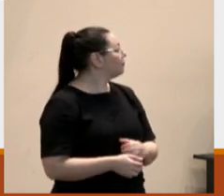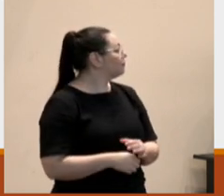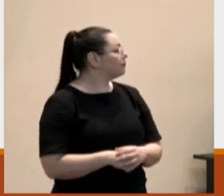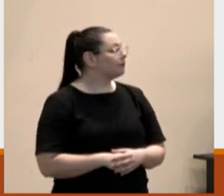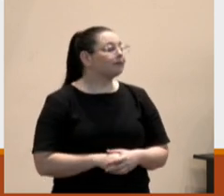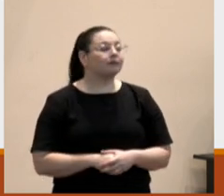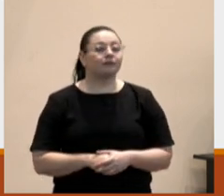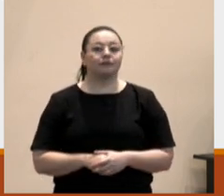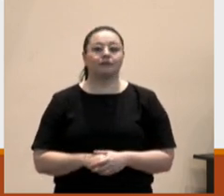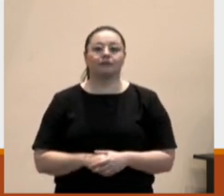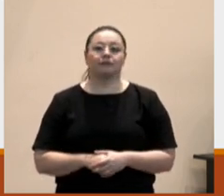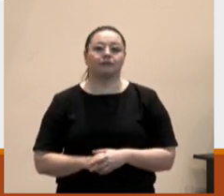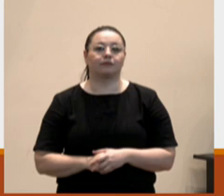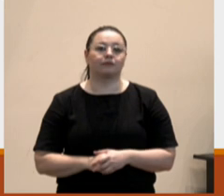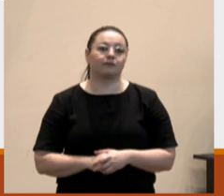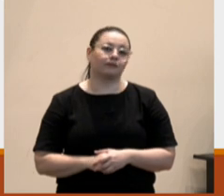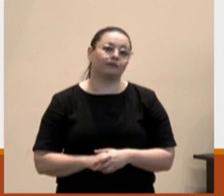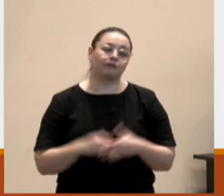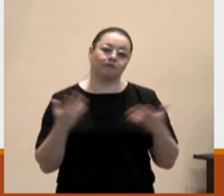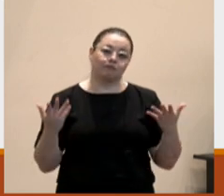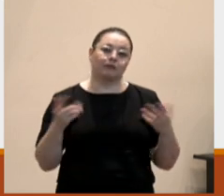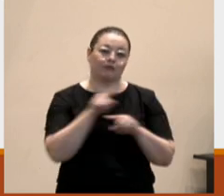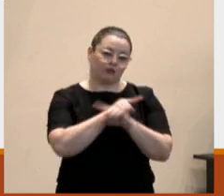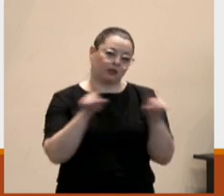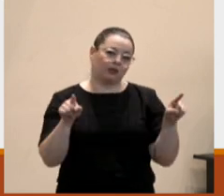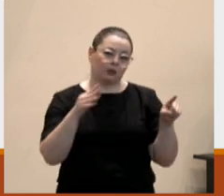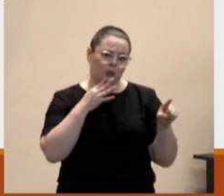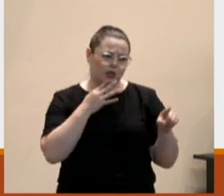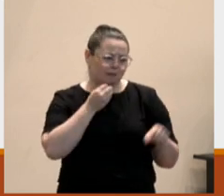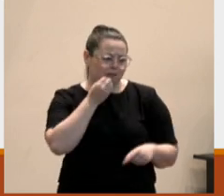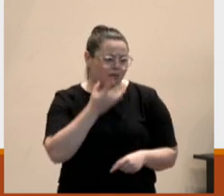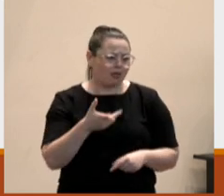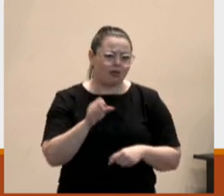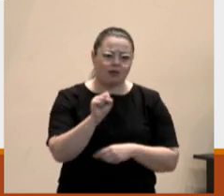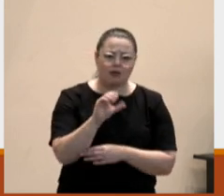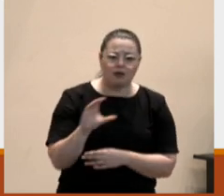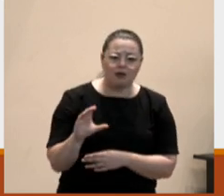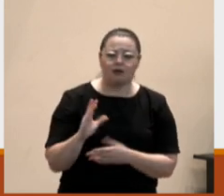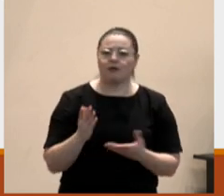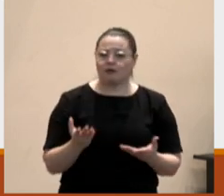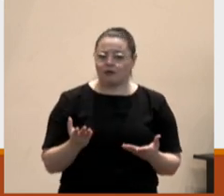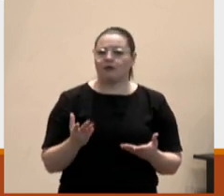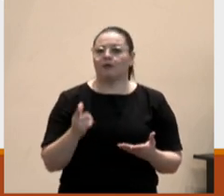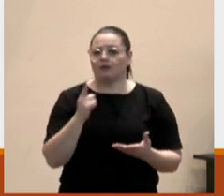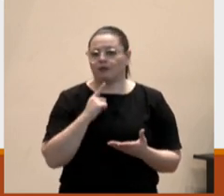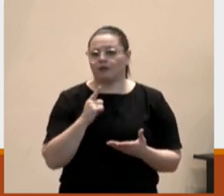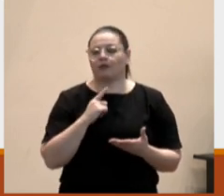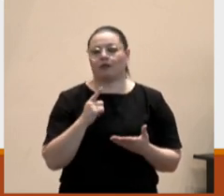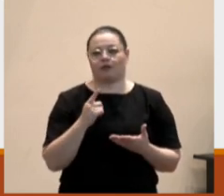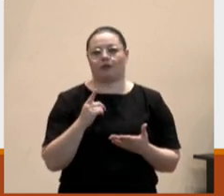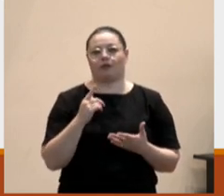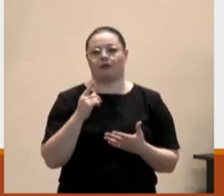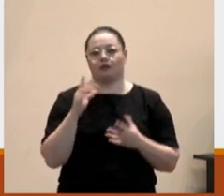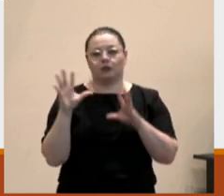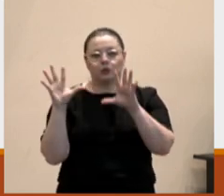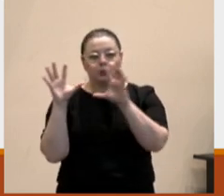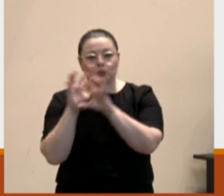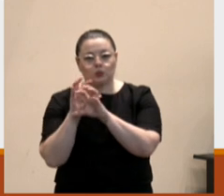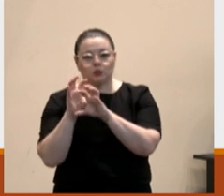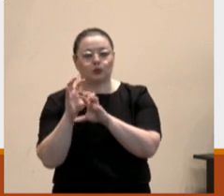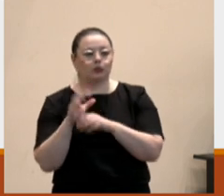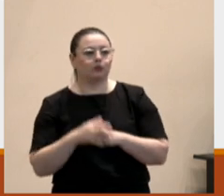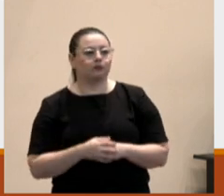Dá para ter uma ideia, vocês que conhecem bem o estado, onde está mais vermelho escuro ali, são as regiões mais pobres